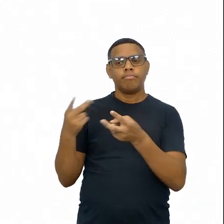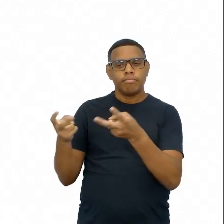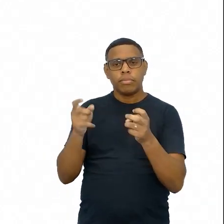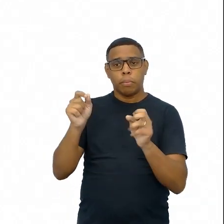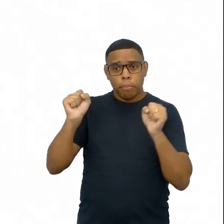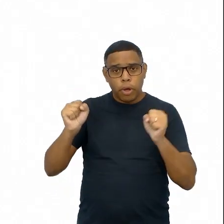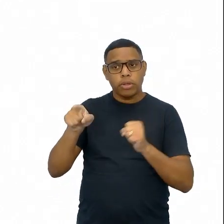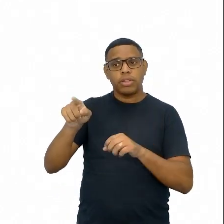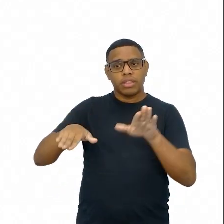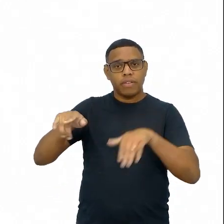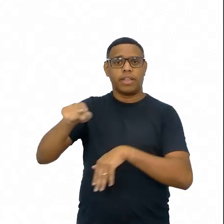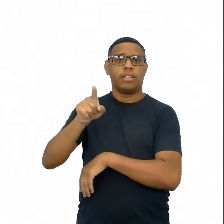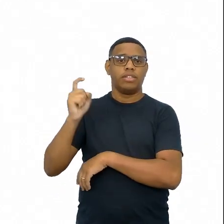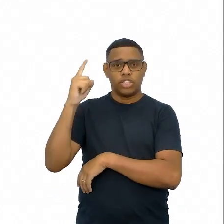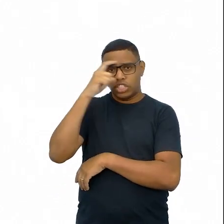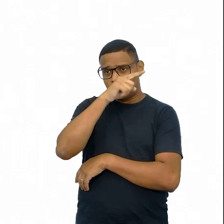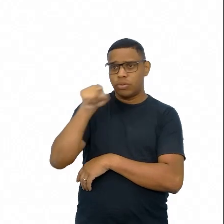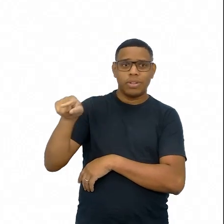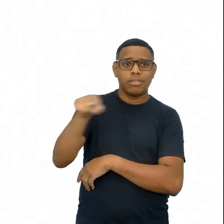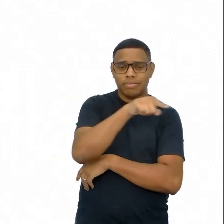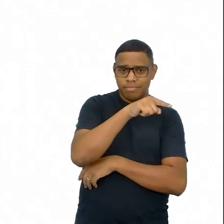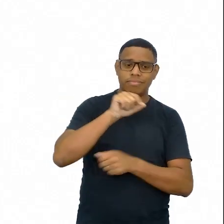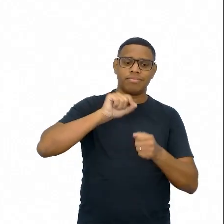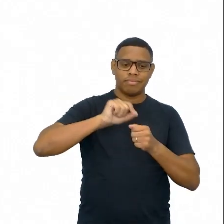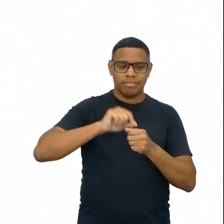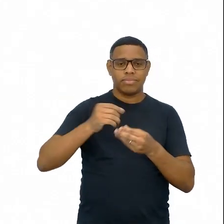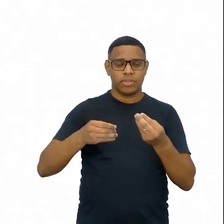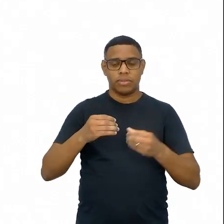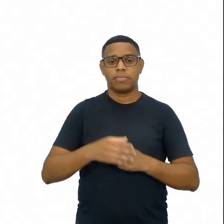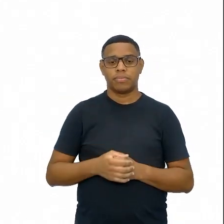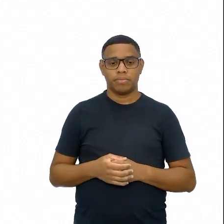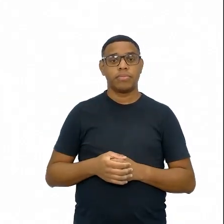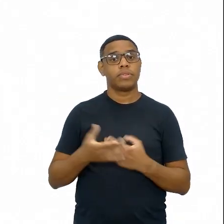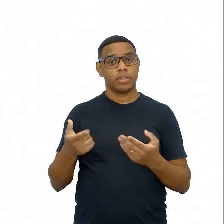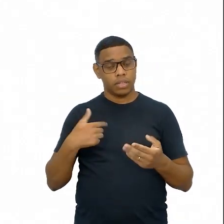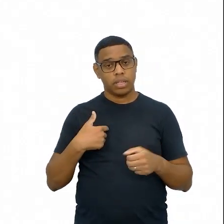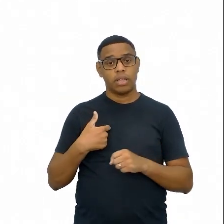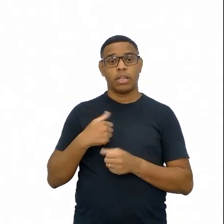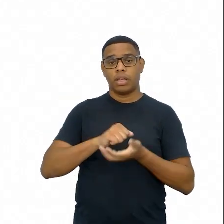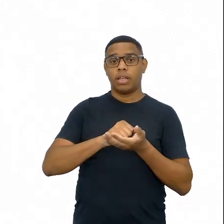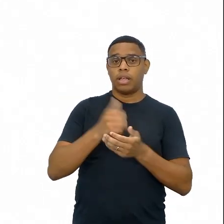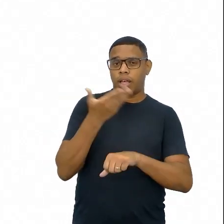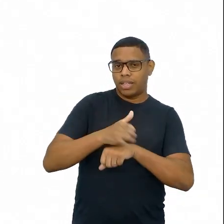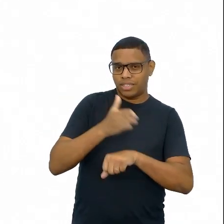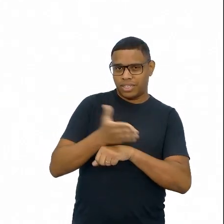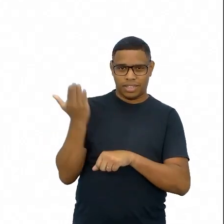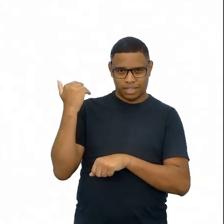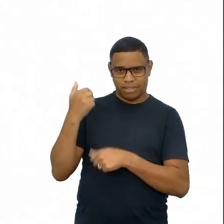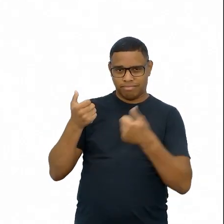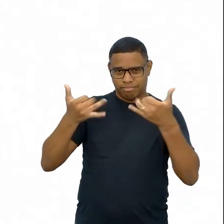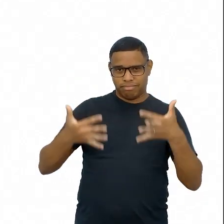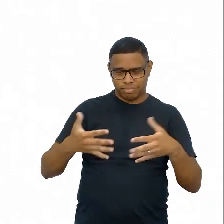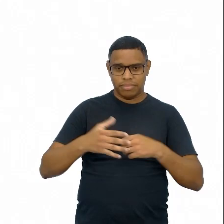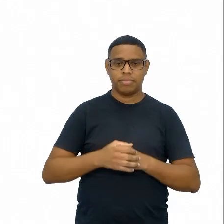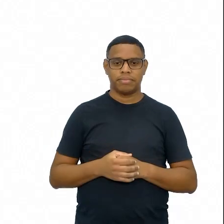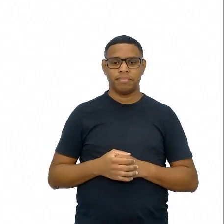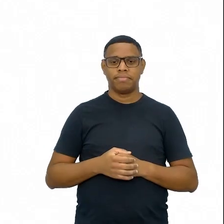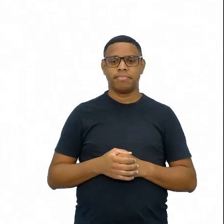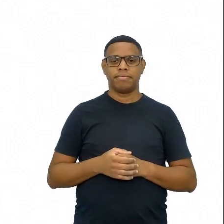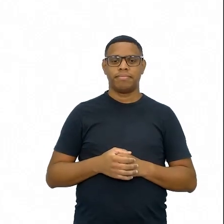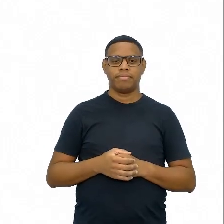dificuldades que os estudantes enfrentaram ao realizar a mesma, que foi até o exercício que nós já fizemos agora há